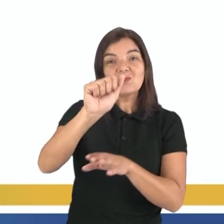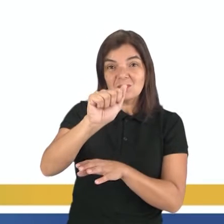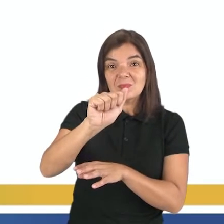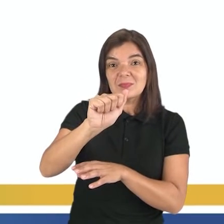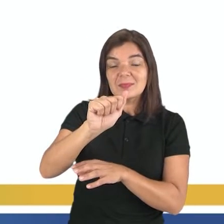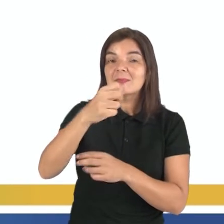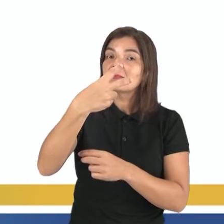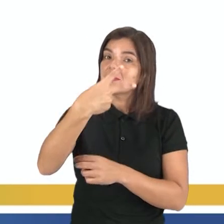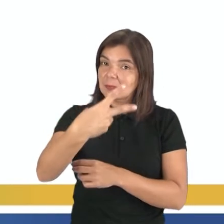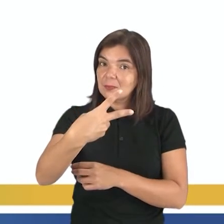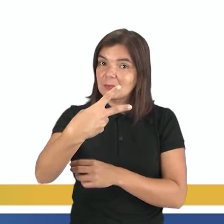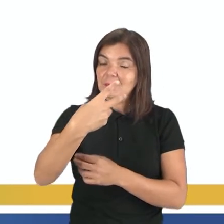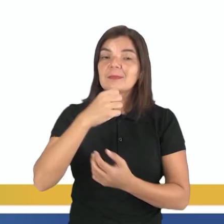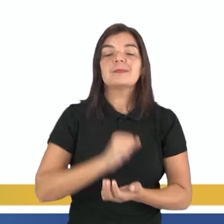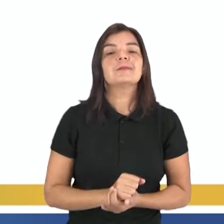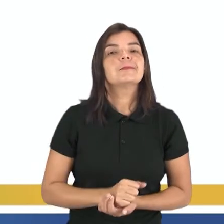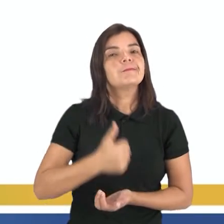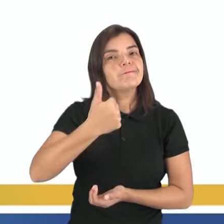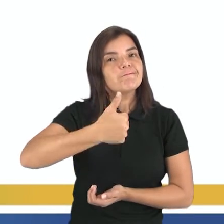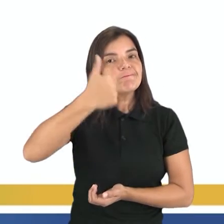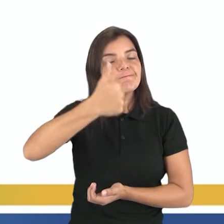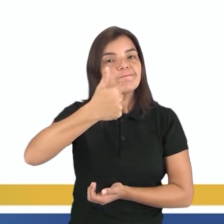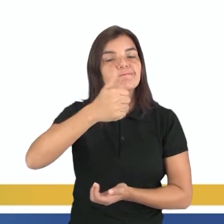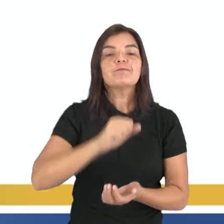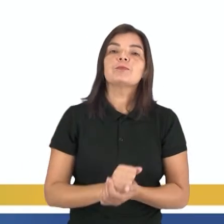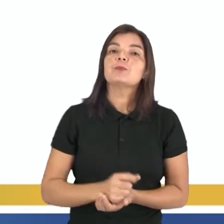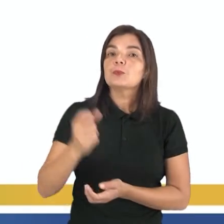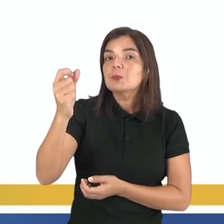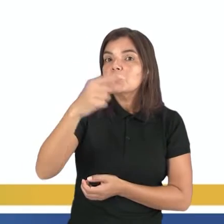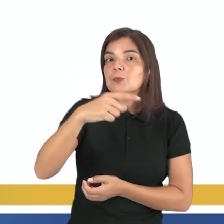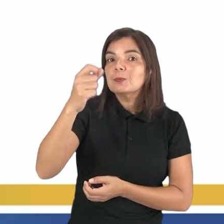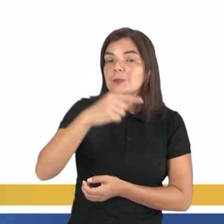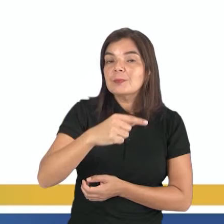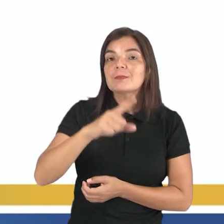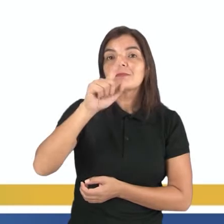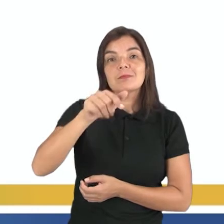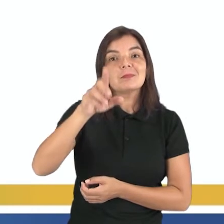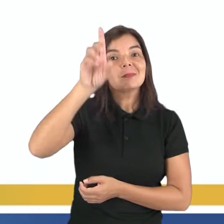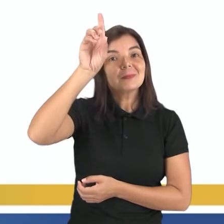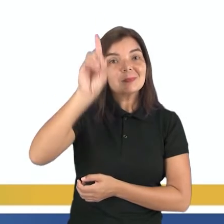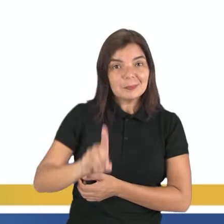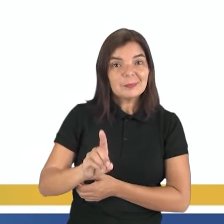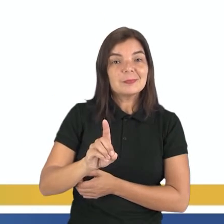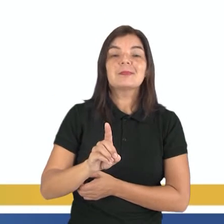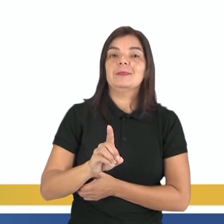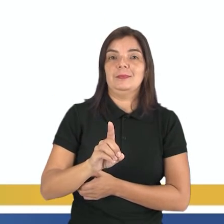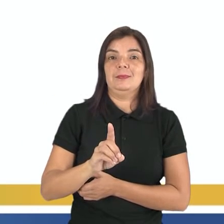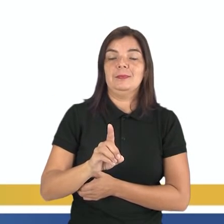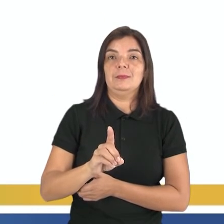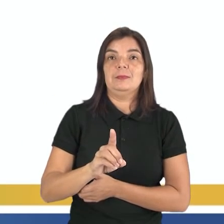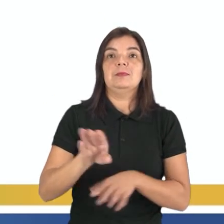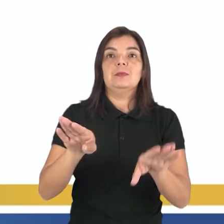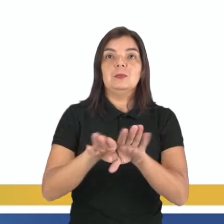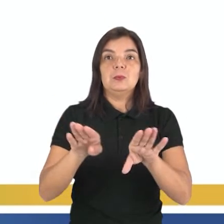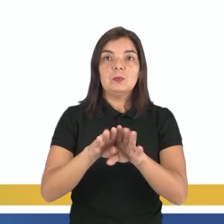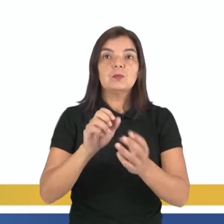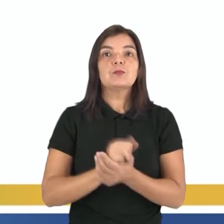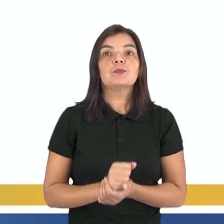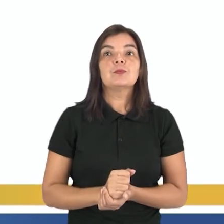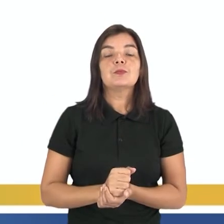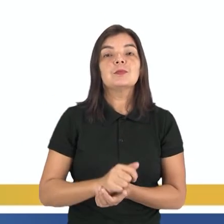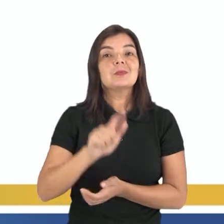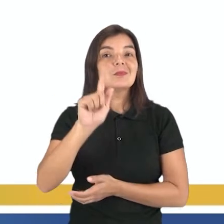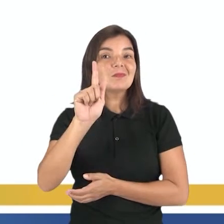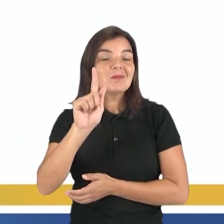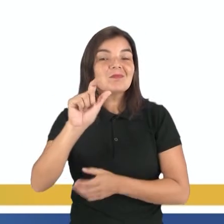né, positivo. Então, a inclinação do gráfico azul é para a direita. O coeficiente angular da função